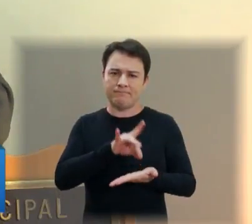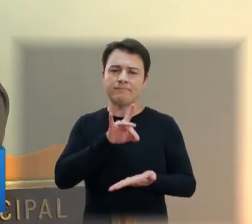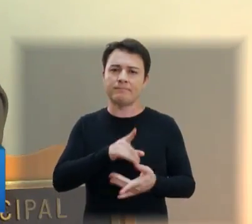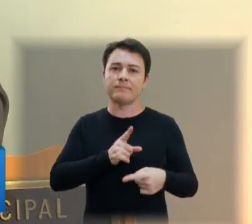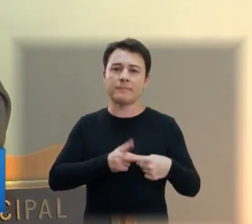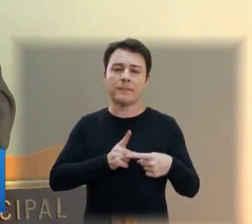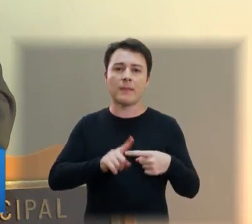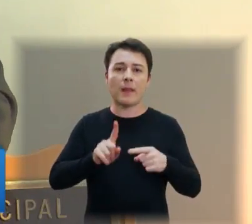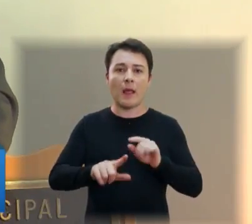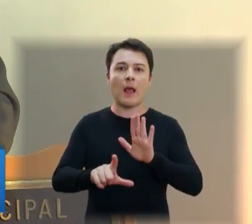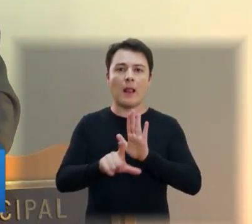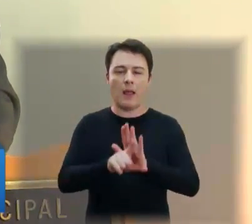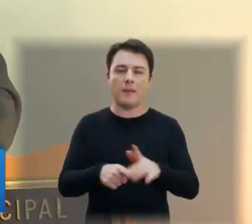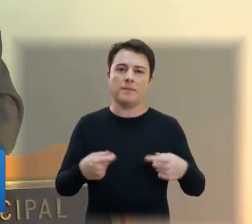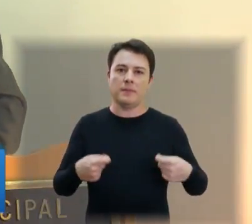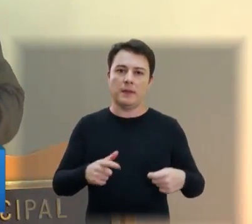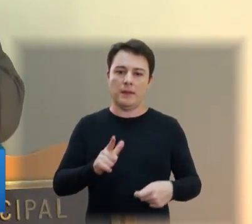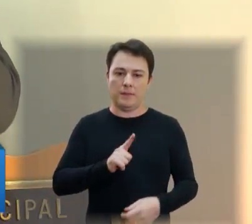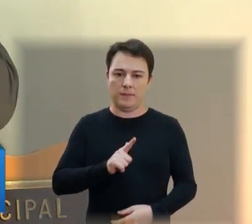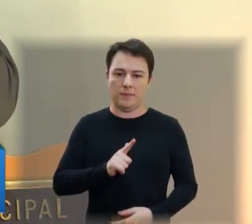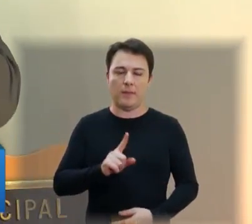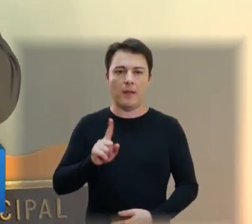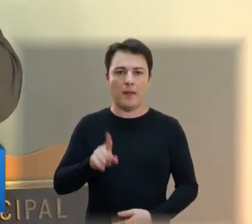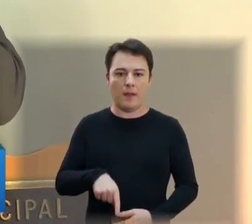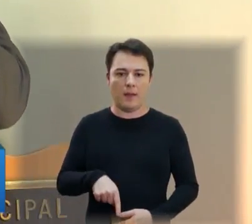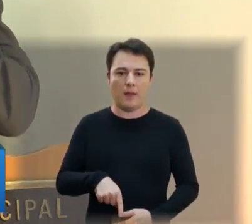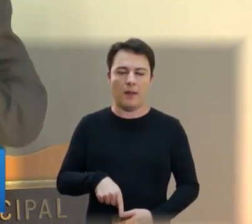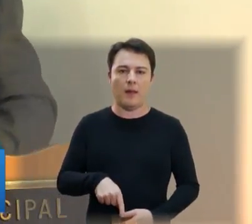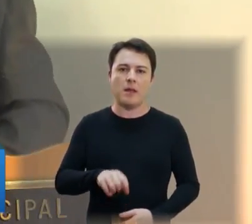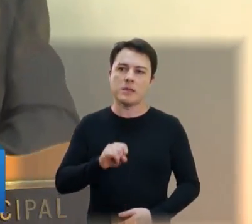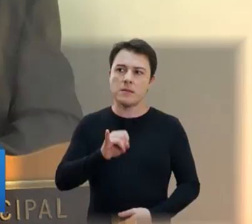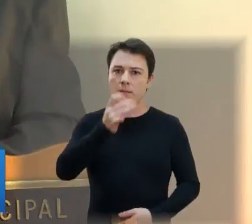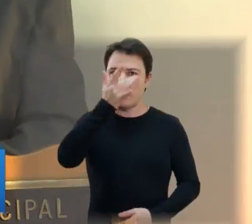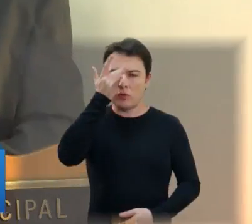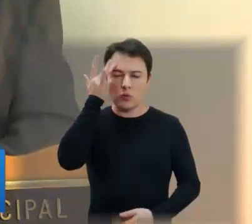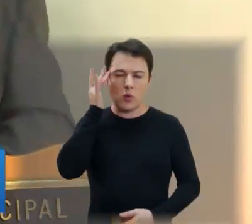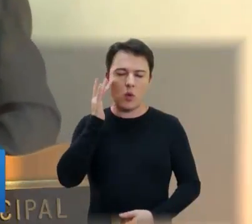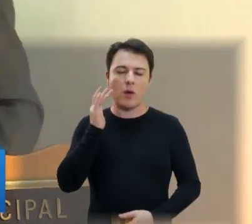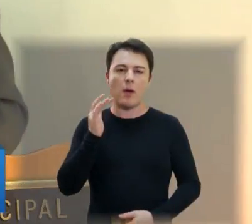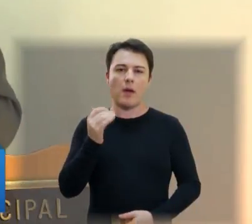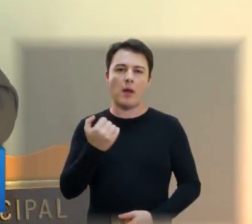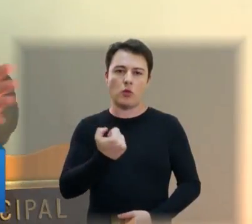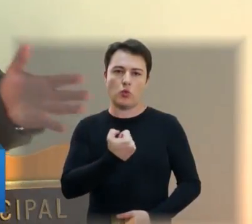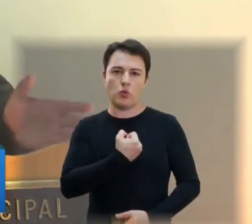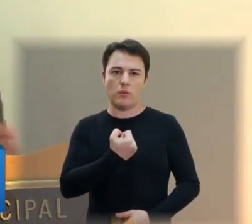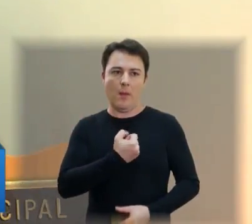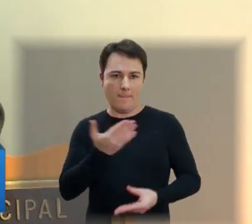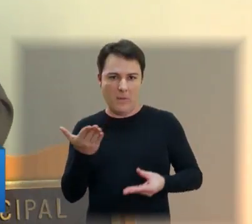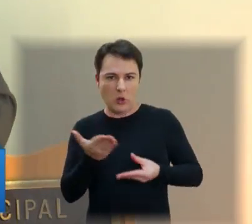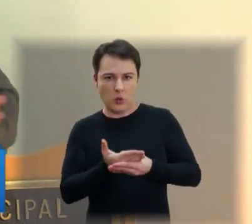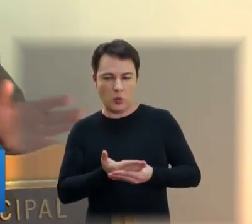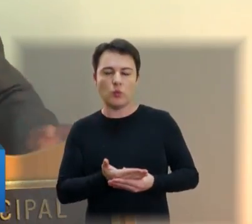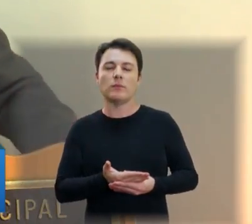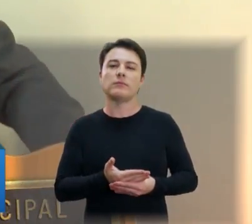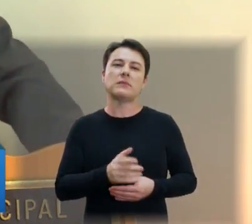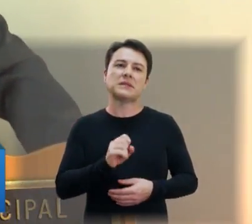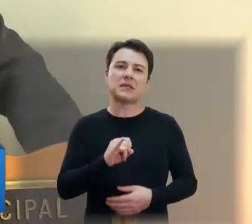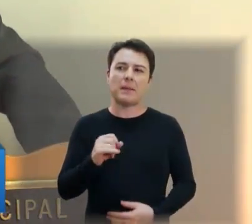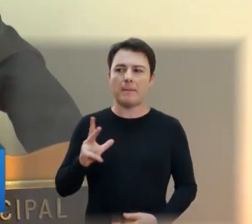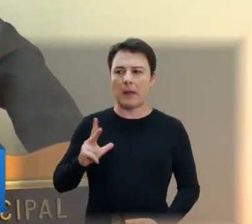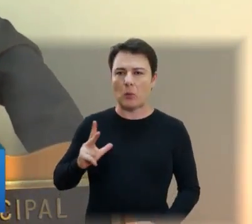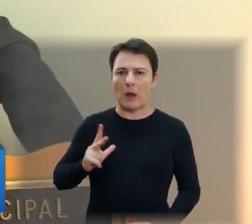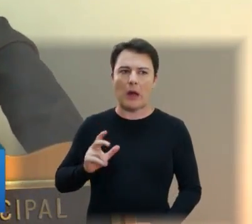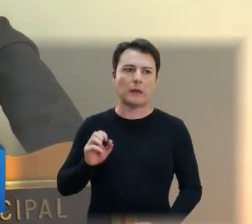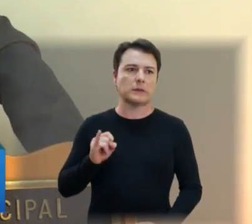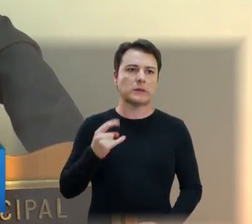que realmente precisa ser espaço. Tem prazo para a pessoa protocolar, se vai ser individual, se vai ser coletivo, se vai ser entidade.